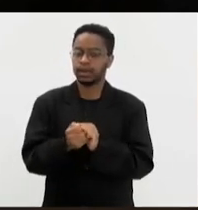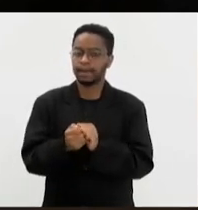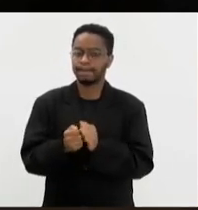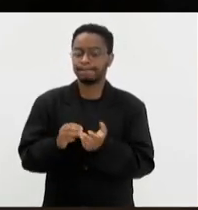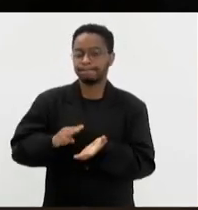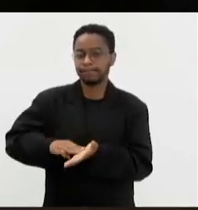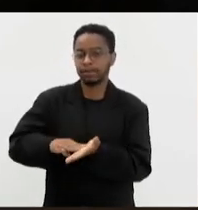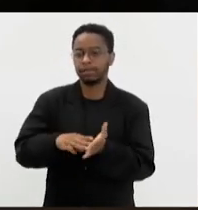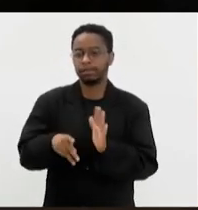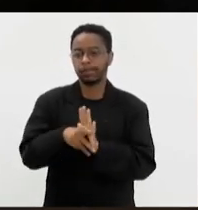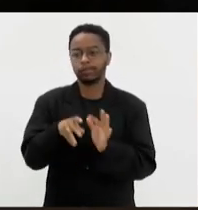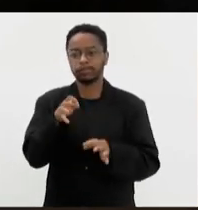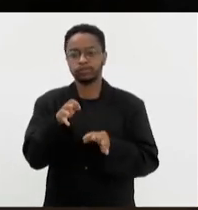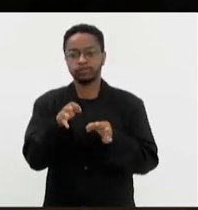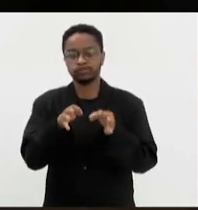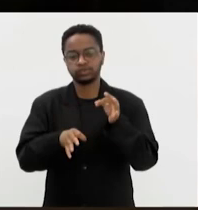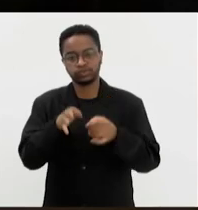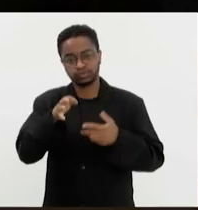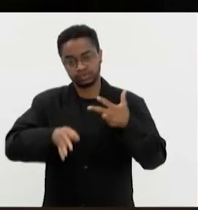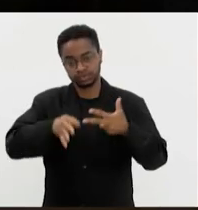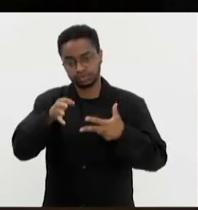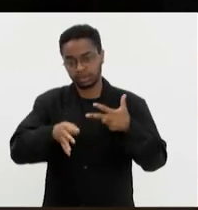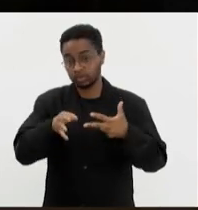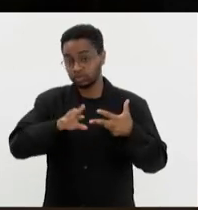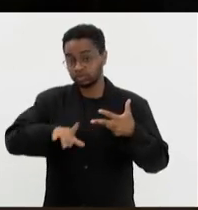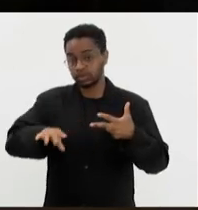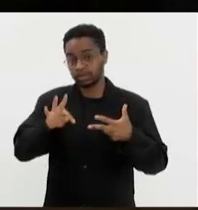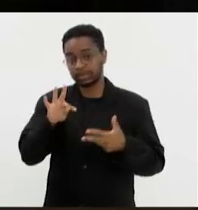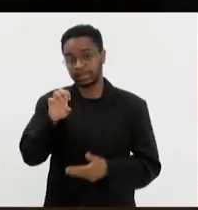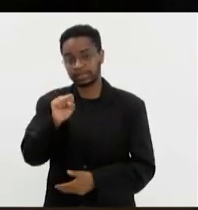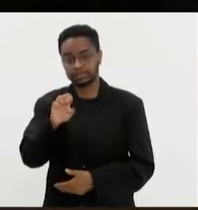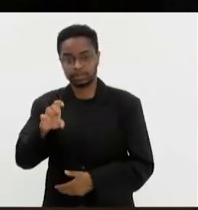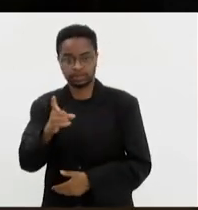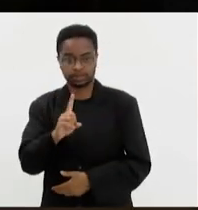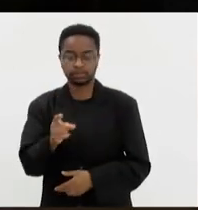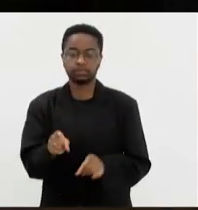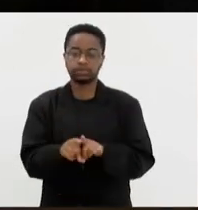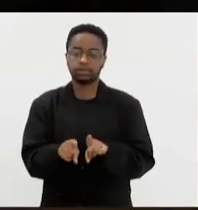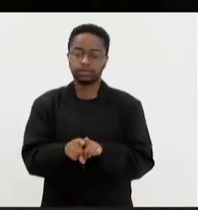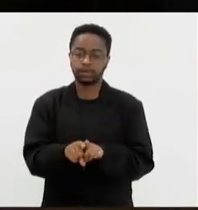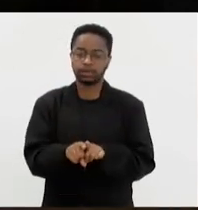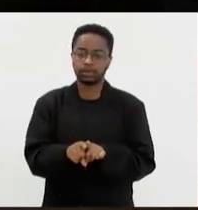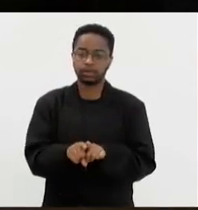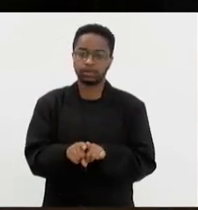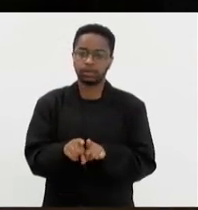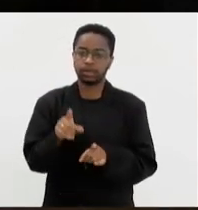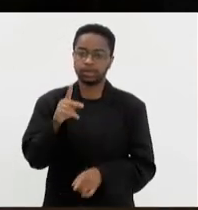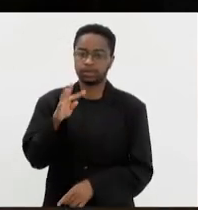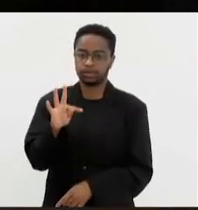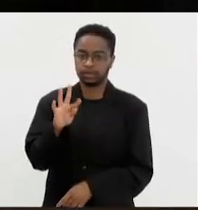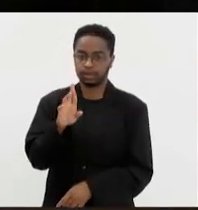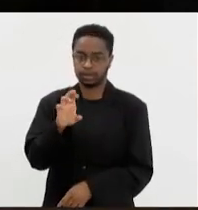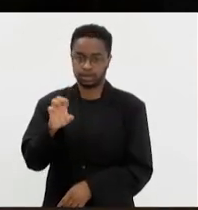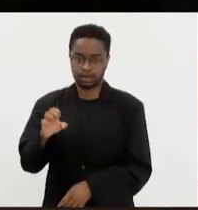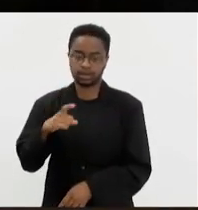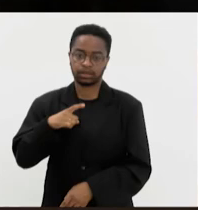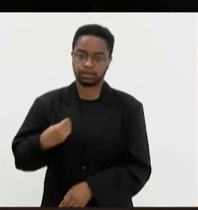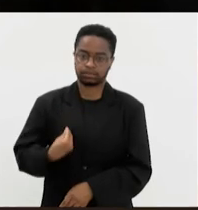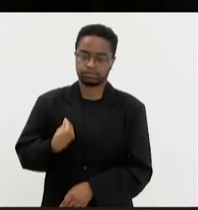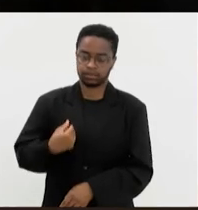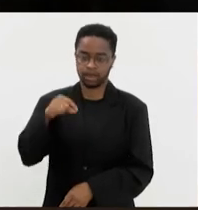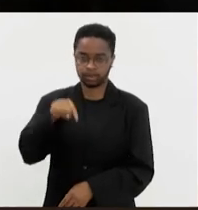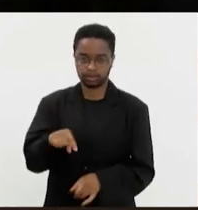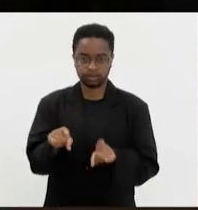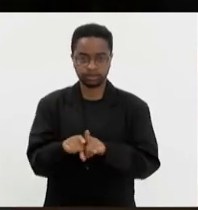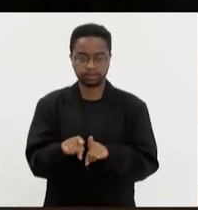Judiciário não só do TSE Mas também de TRS que aqui estão presentes